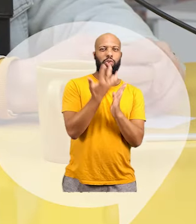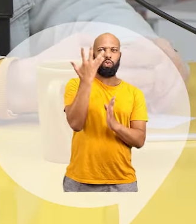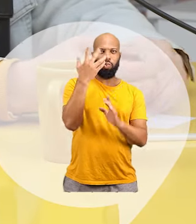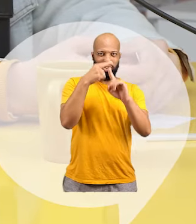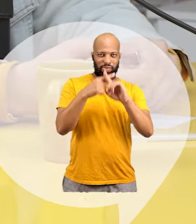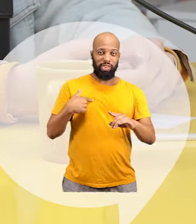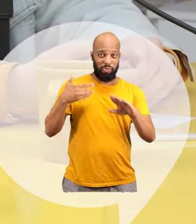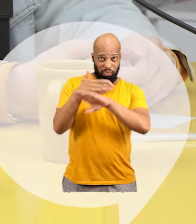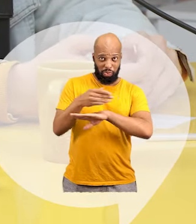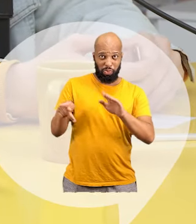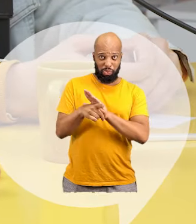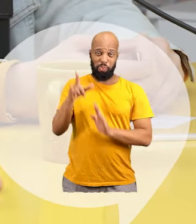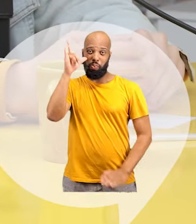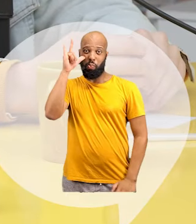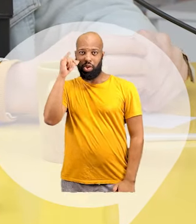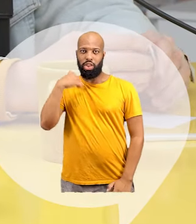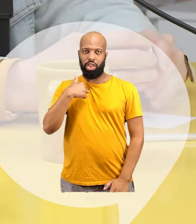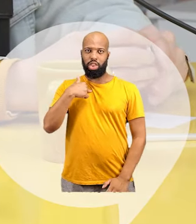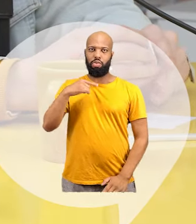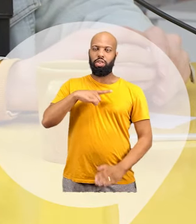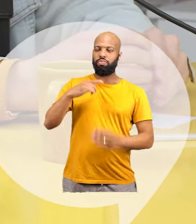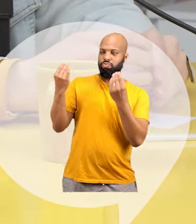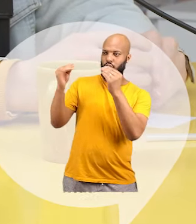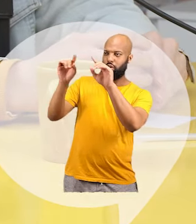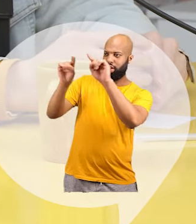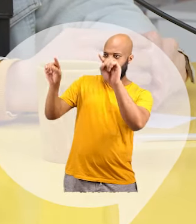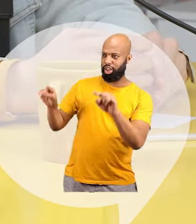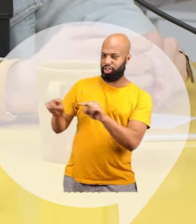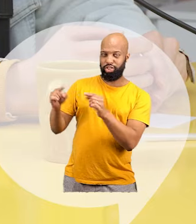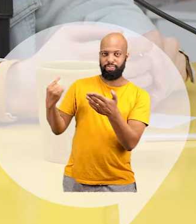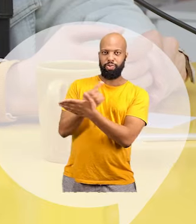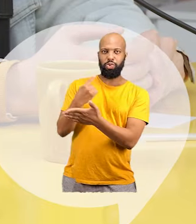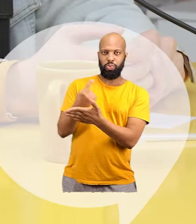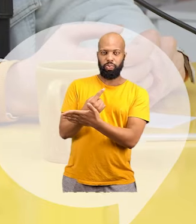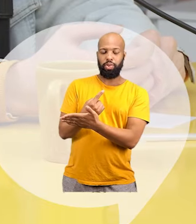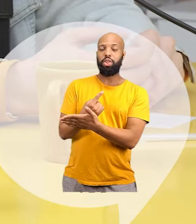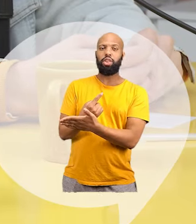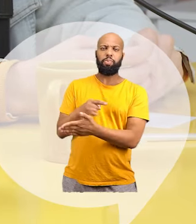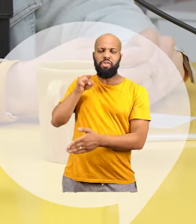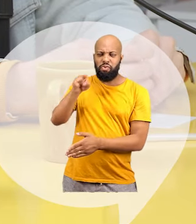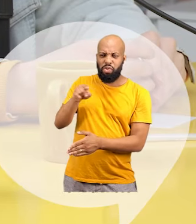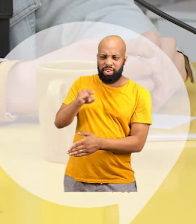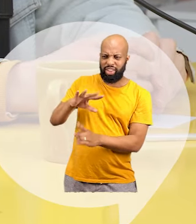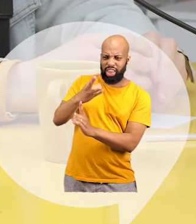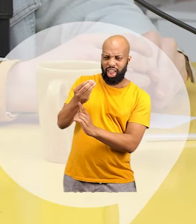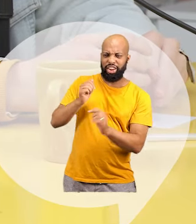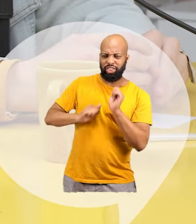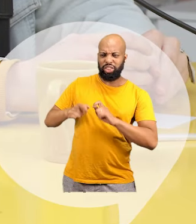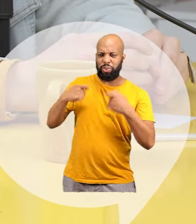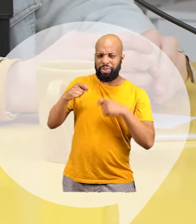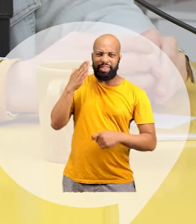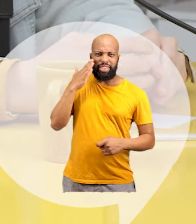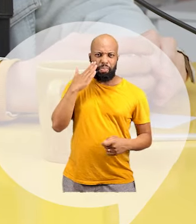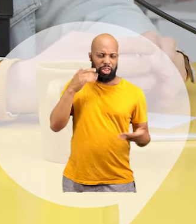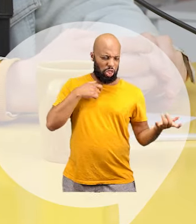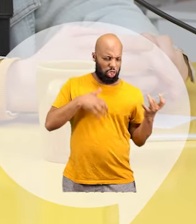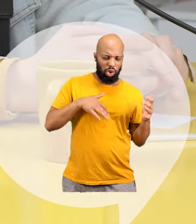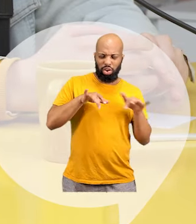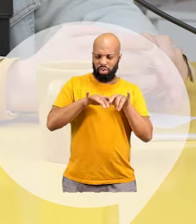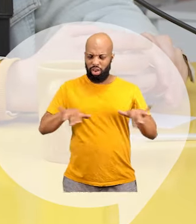apareço lá no Instagram e daí eu abri uma uma caixinha de perguntas e fizeram assim pra ti o artista ele tem que saber tocar um instrumento daí